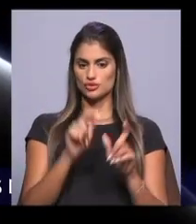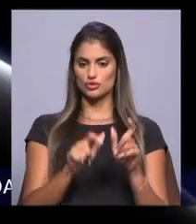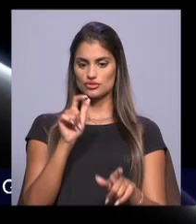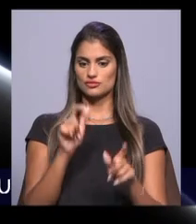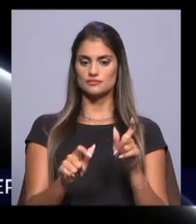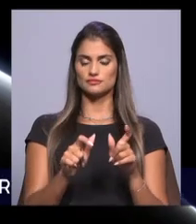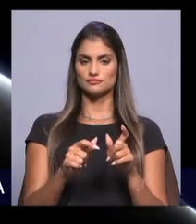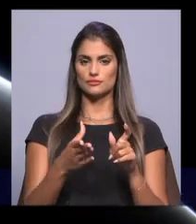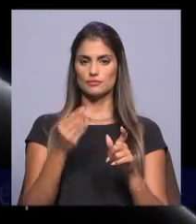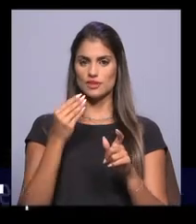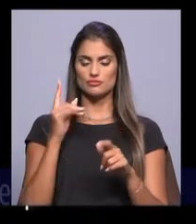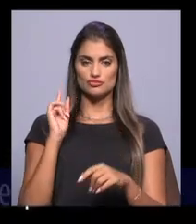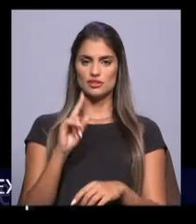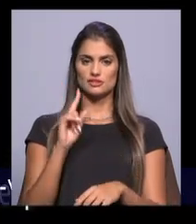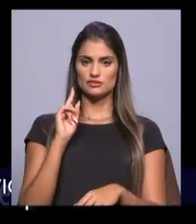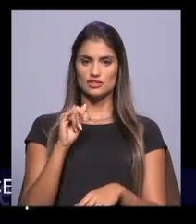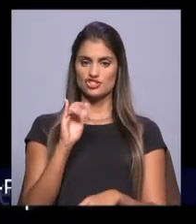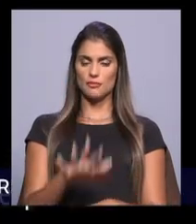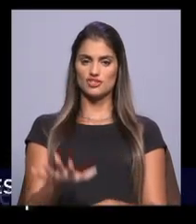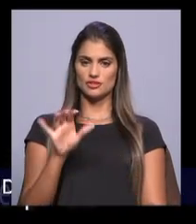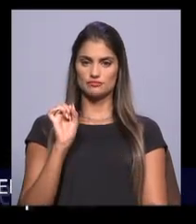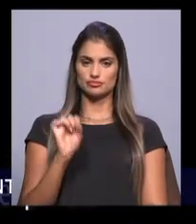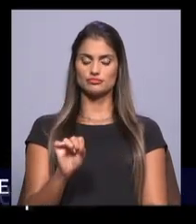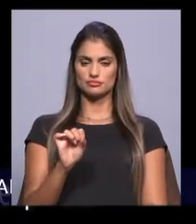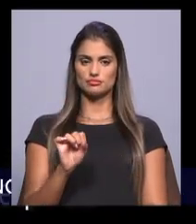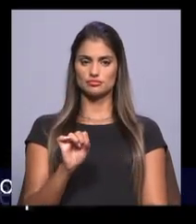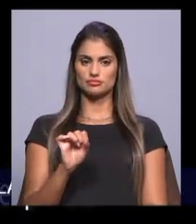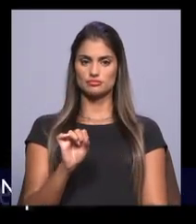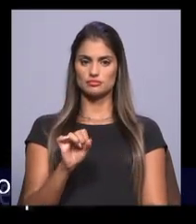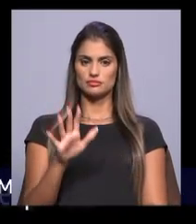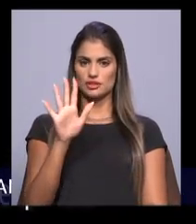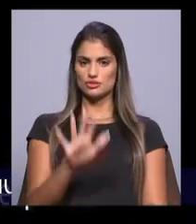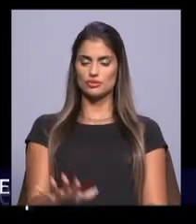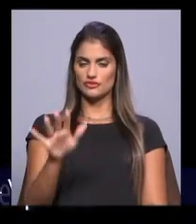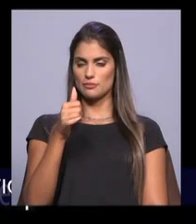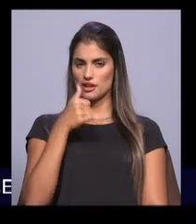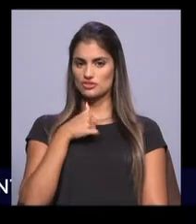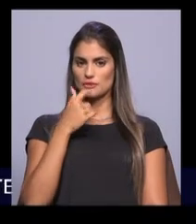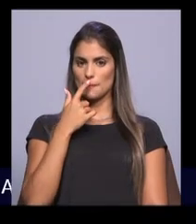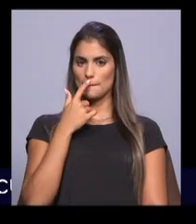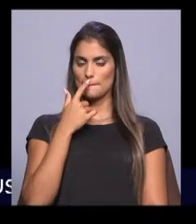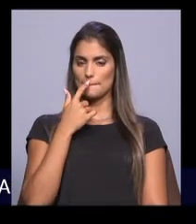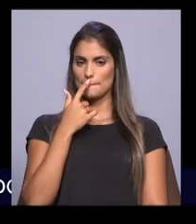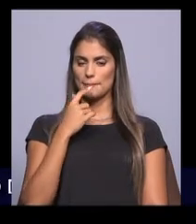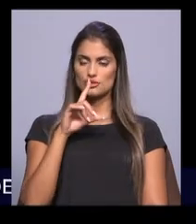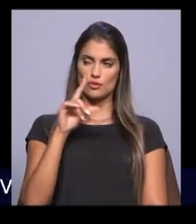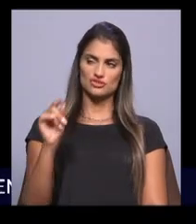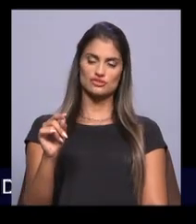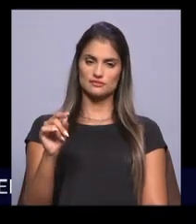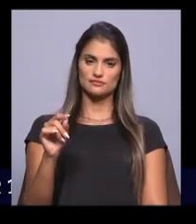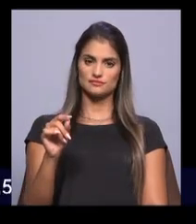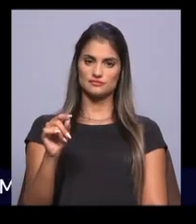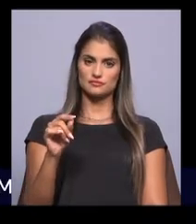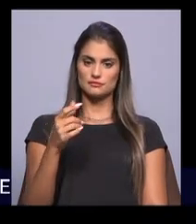é mais precioso nesta imagem são precisamente aquelas zonas vermelhadas. Quanto mais distante estiver,